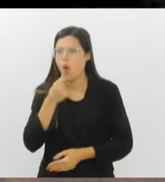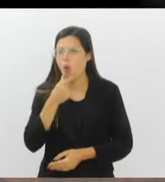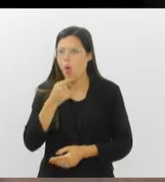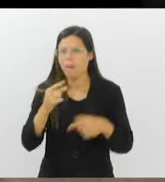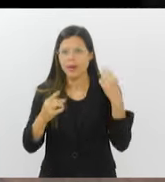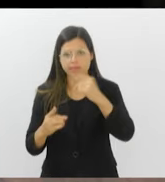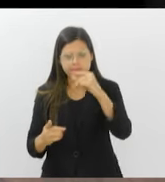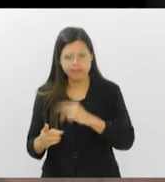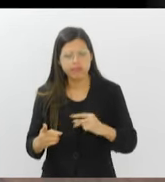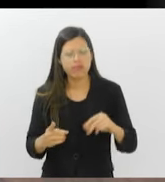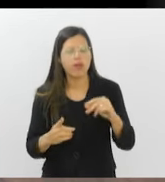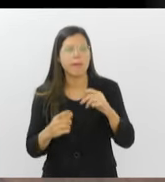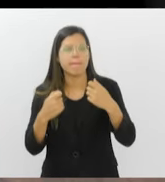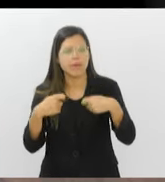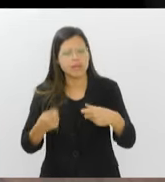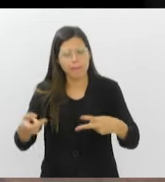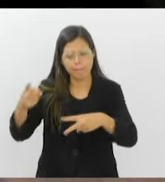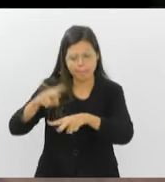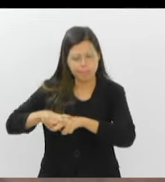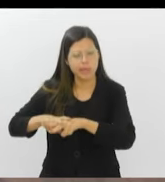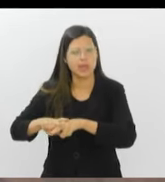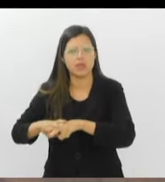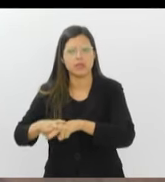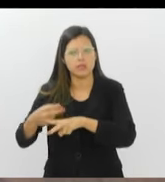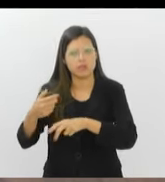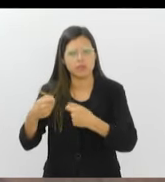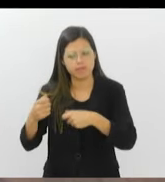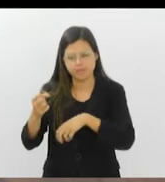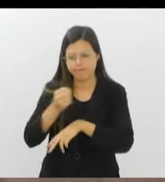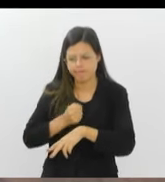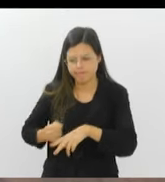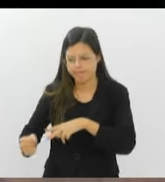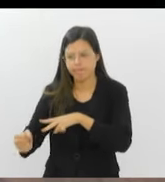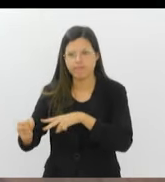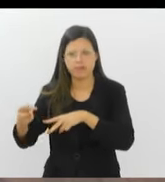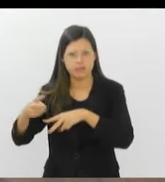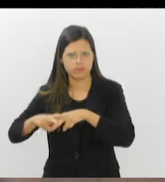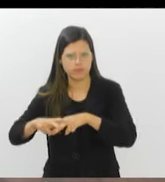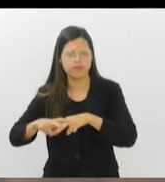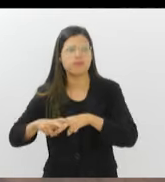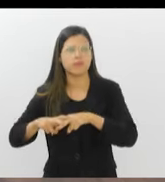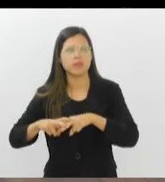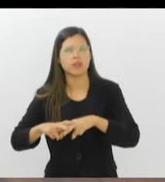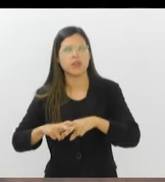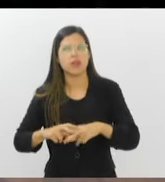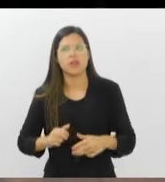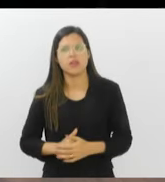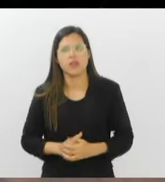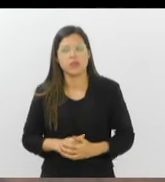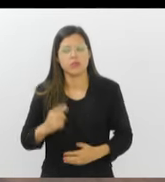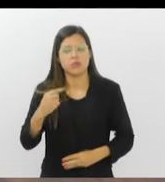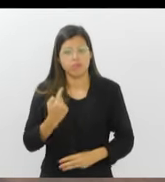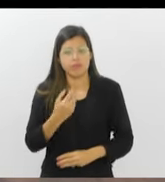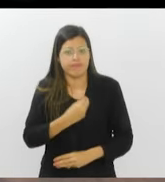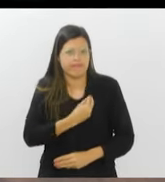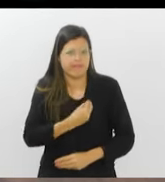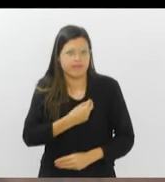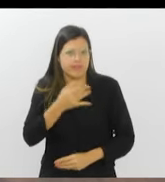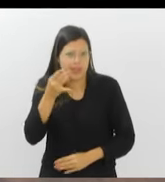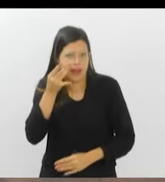tem que ir para o xilindró, ele merece ir para a cadeia. Então, apesar de nós vivermos essa triste